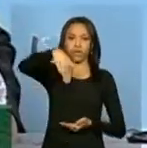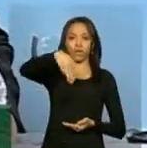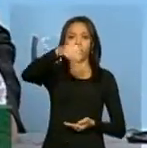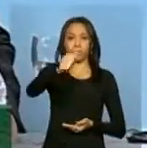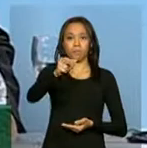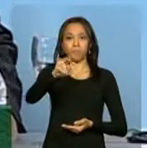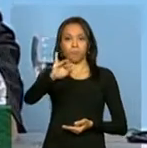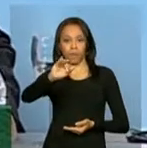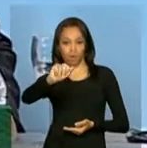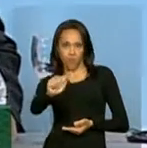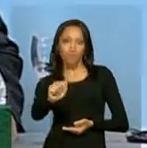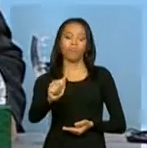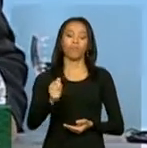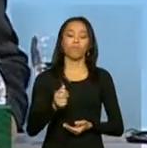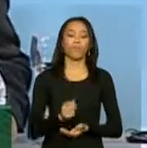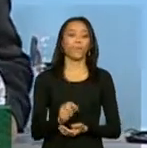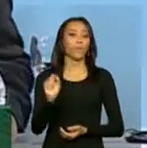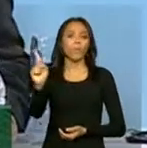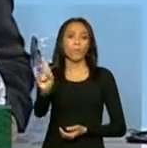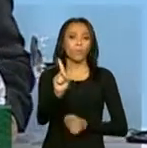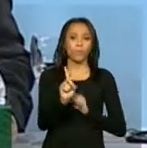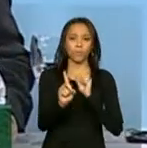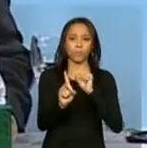Pilar Rey Mendes para